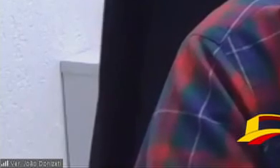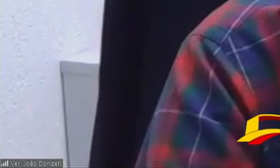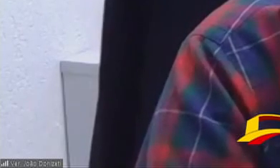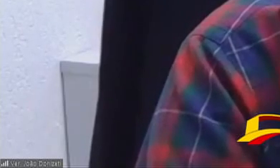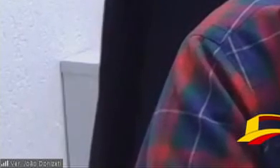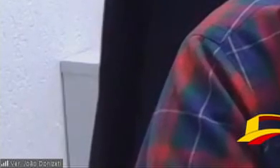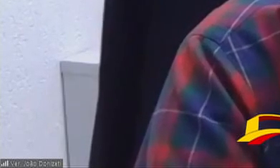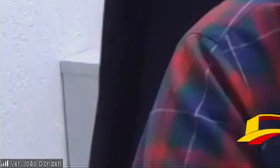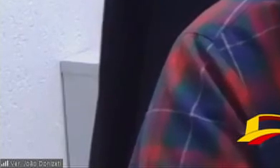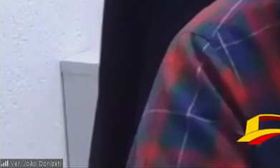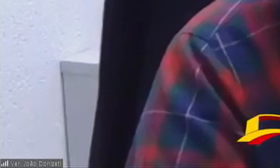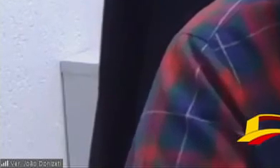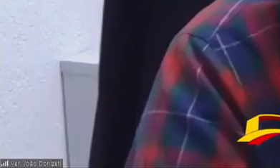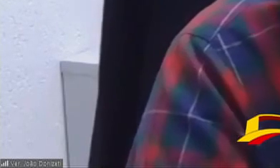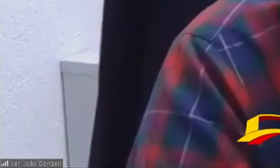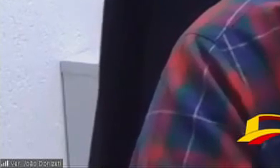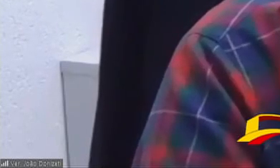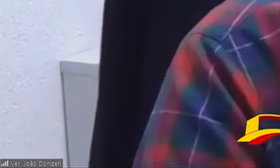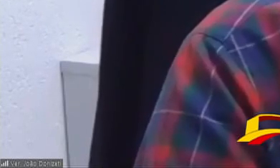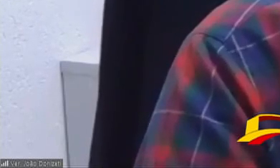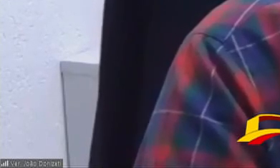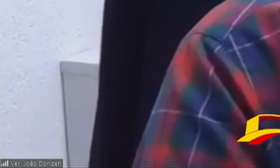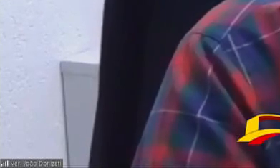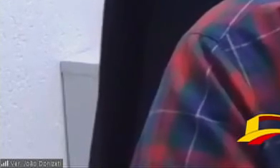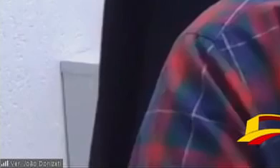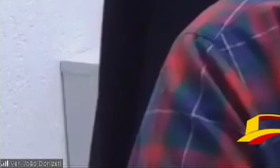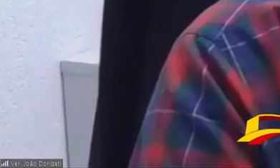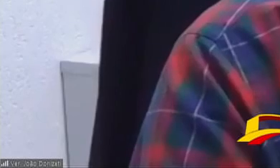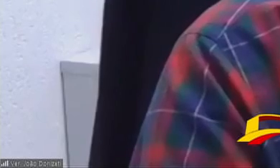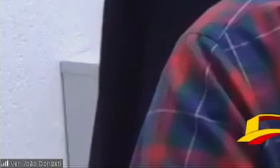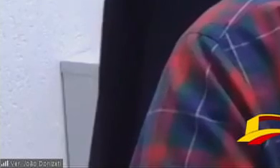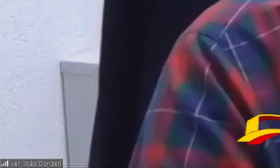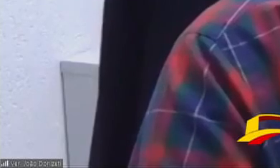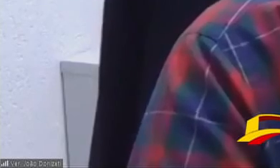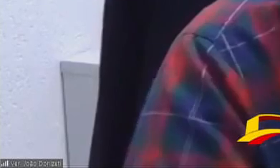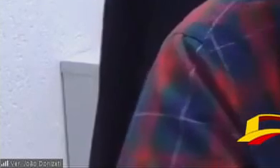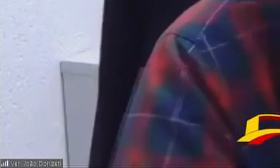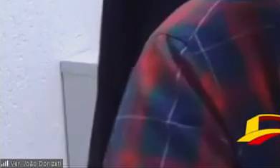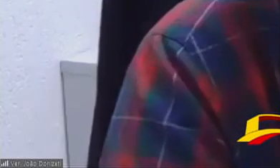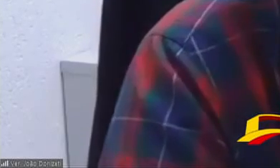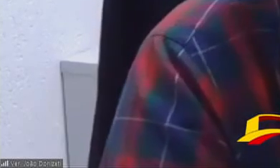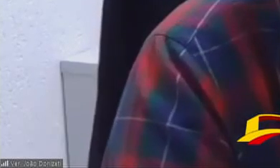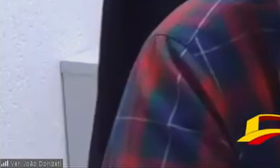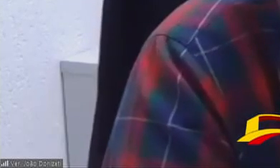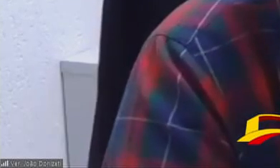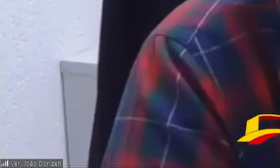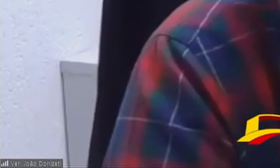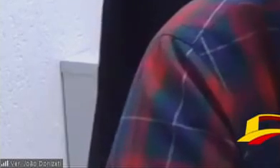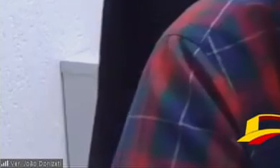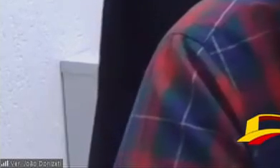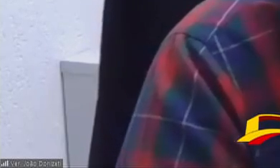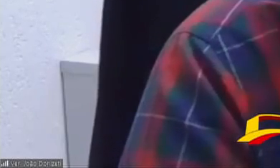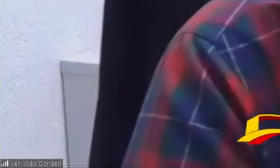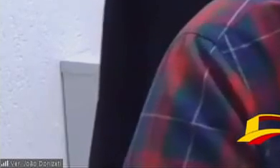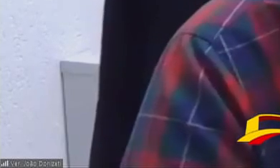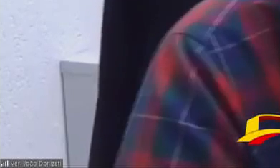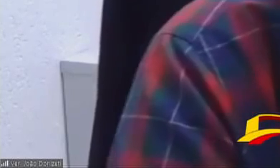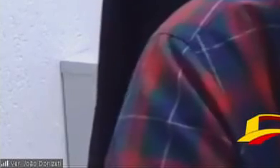fiscalização. E essa fiscalização, ela pode ser feita através da lei já